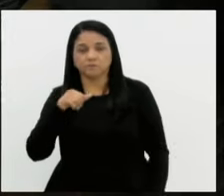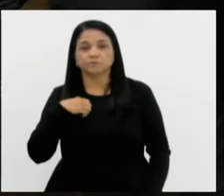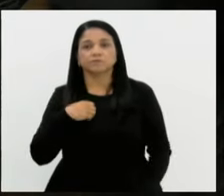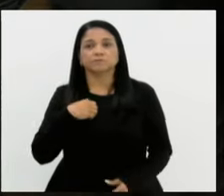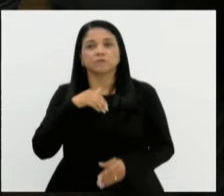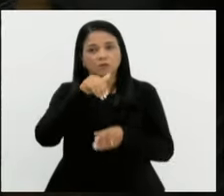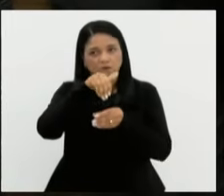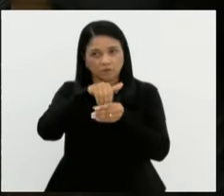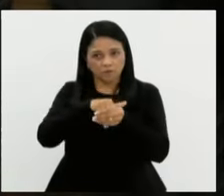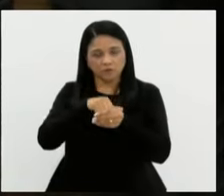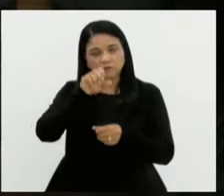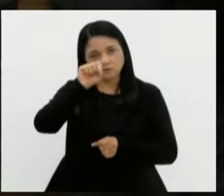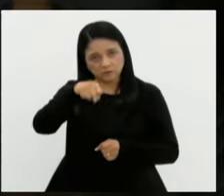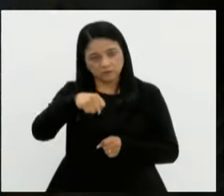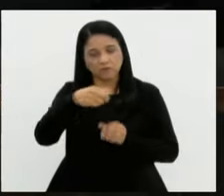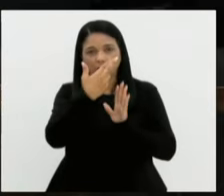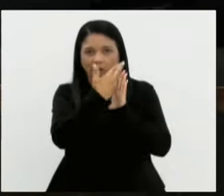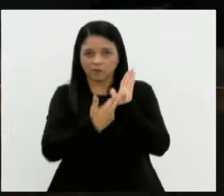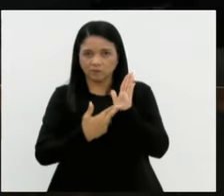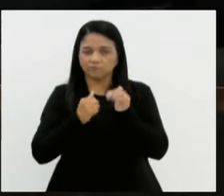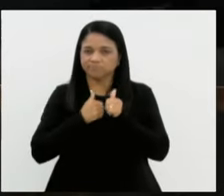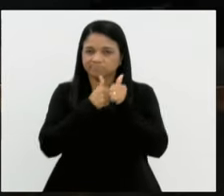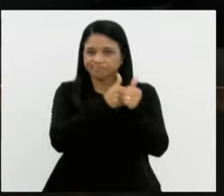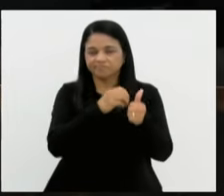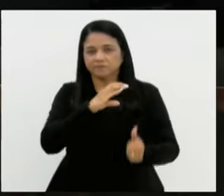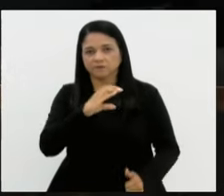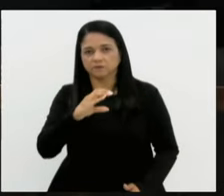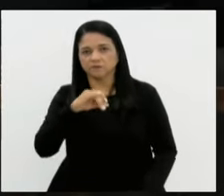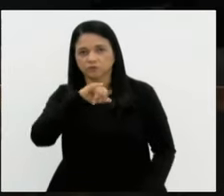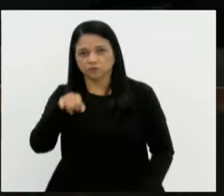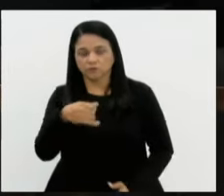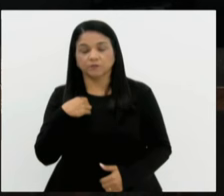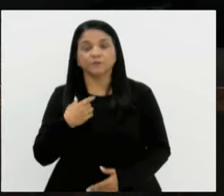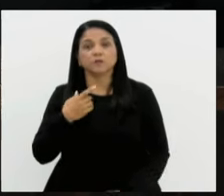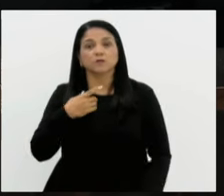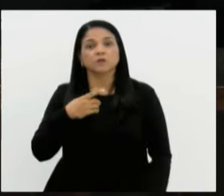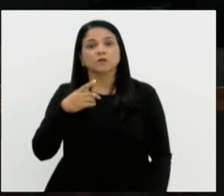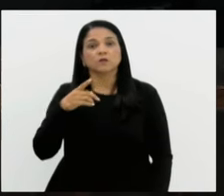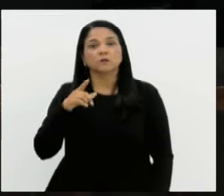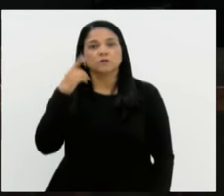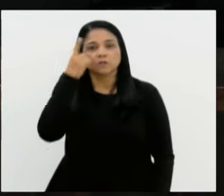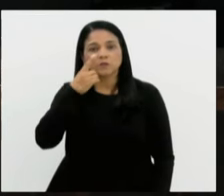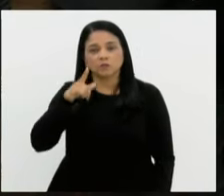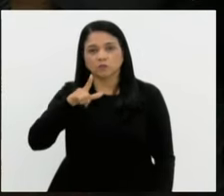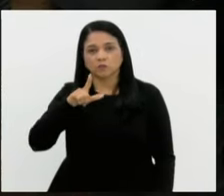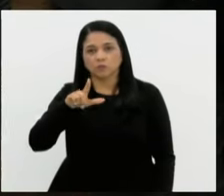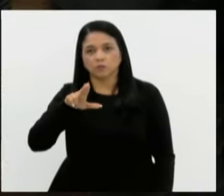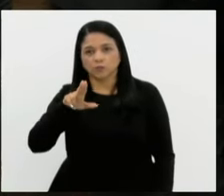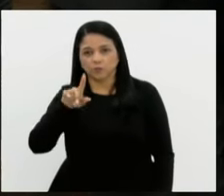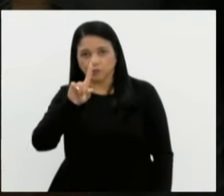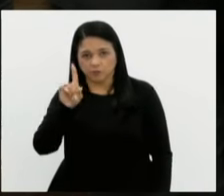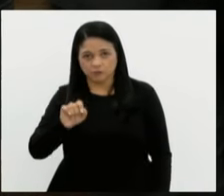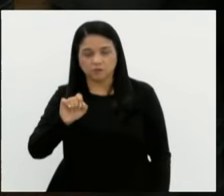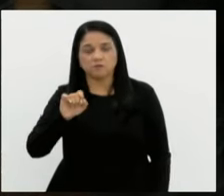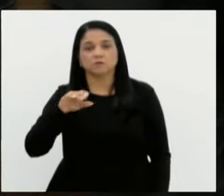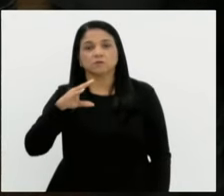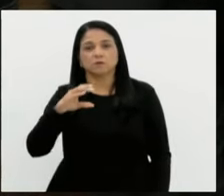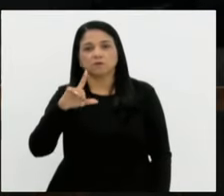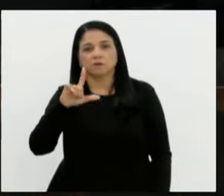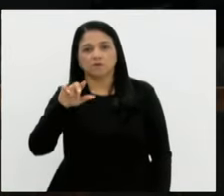Sim, ao relatório do CCJ, presidente. Obrigado. Deputado Luiz Cláudio Ribeiro. Boa tarde, presidente. Meu voto é